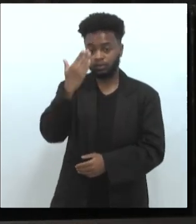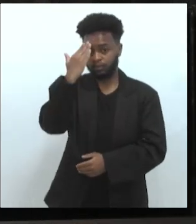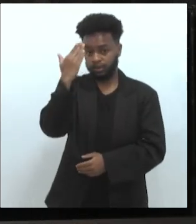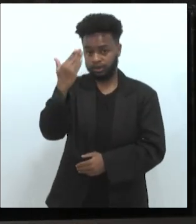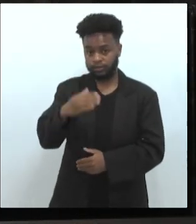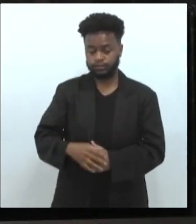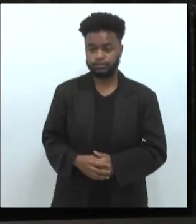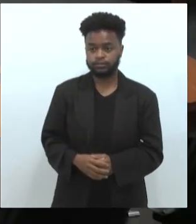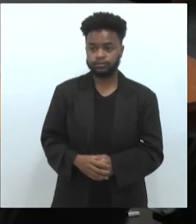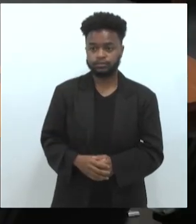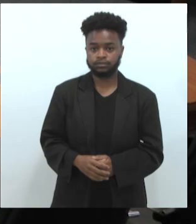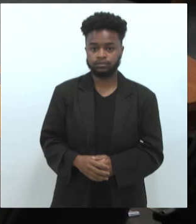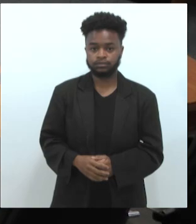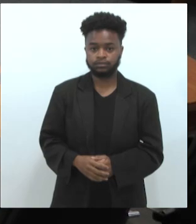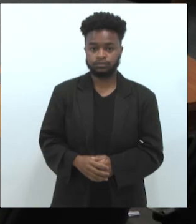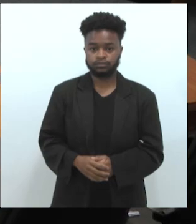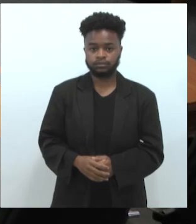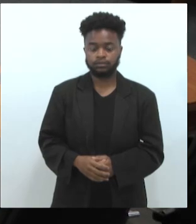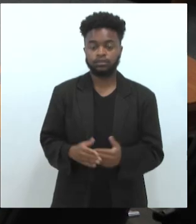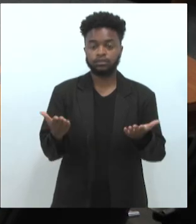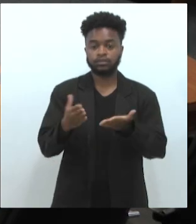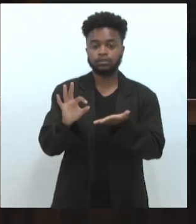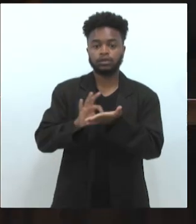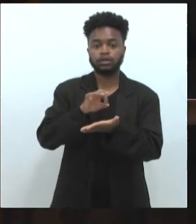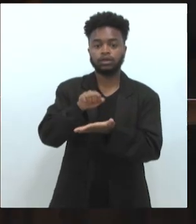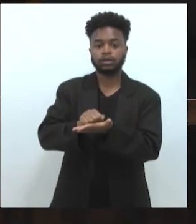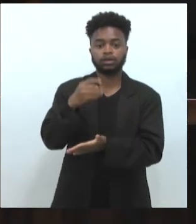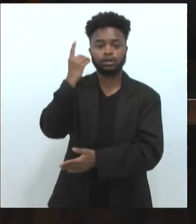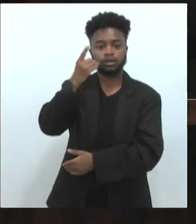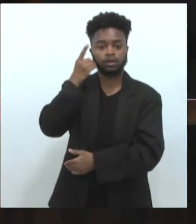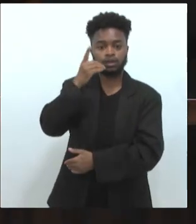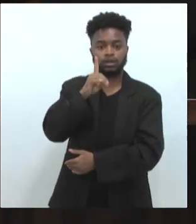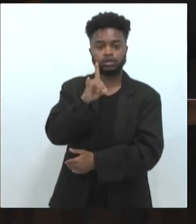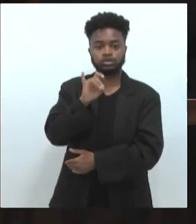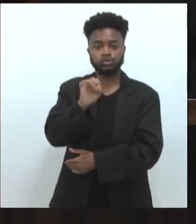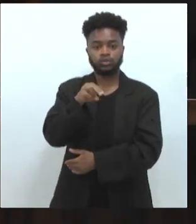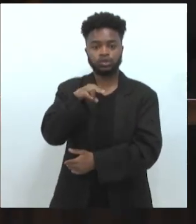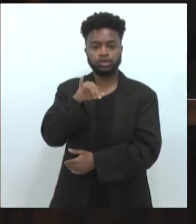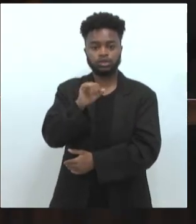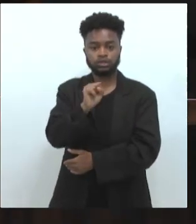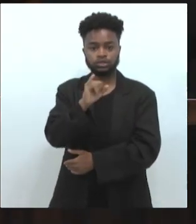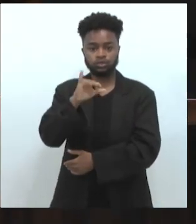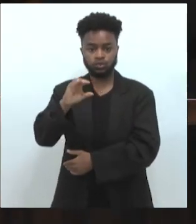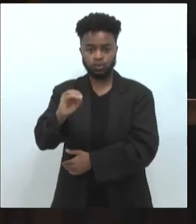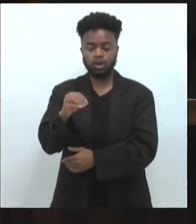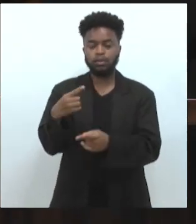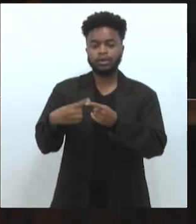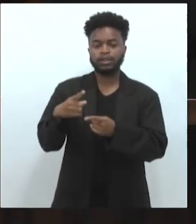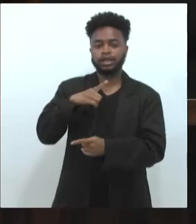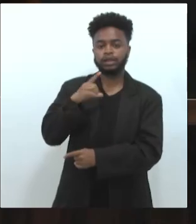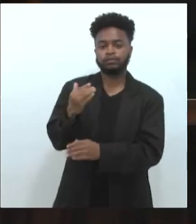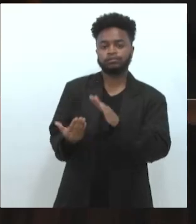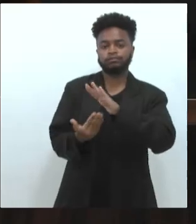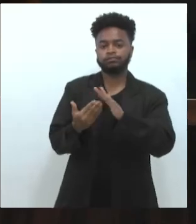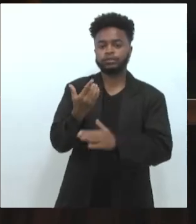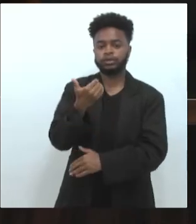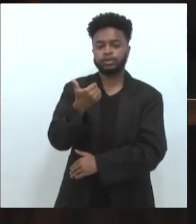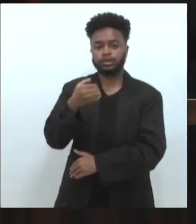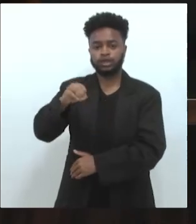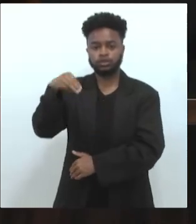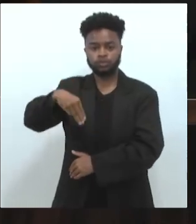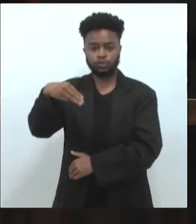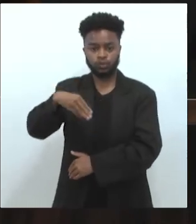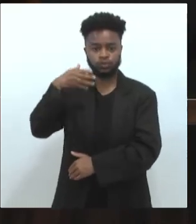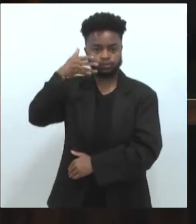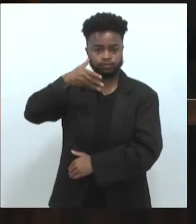presidente. Próximo orador inscrito é o nobre deputado Dionísio Lins. Vossa Excelência dispõe de 10 minutos no tempo